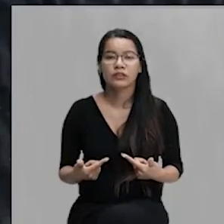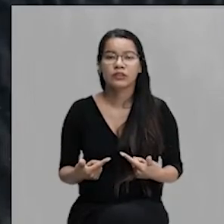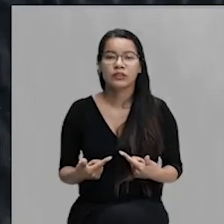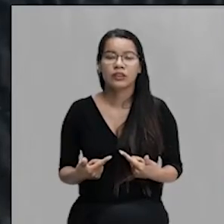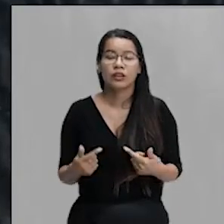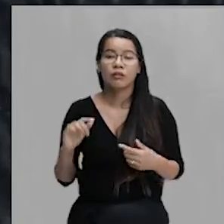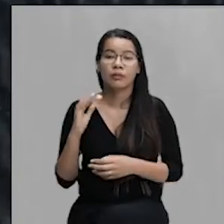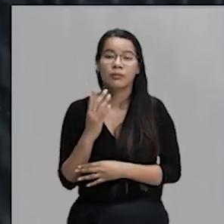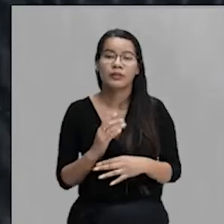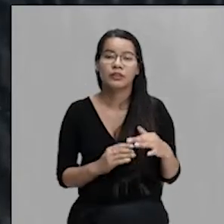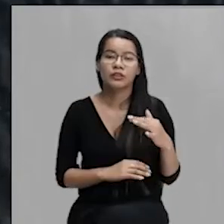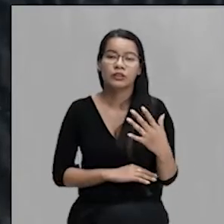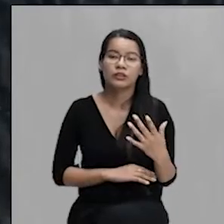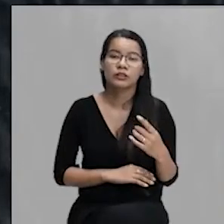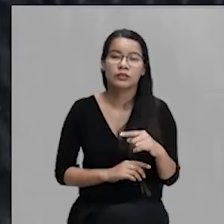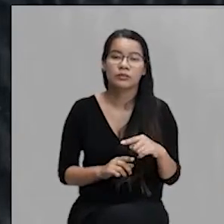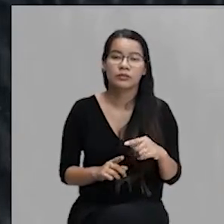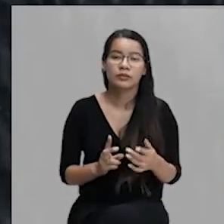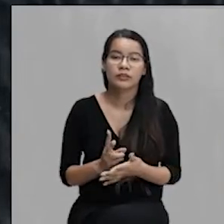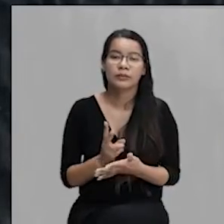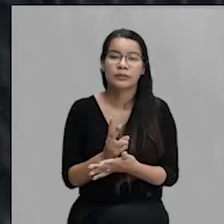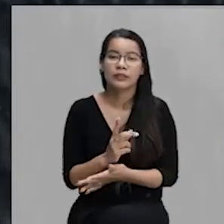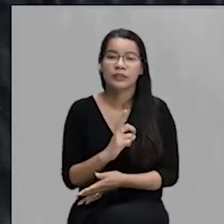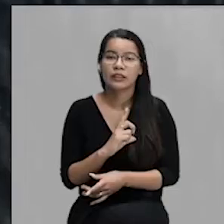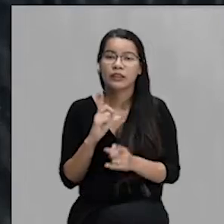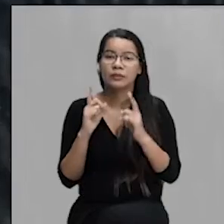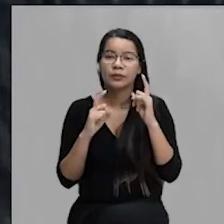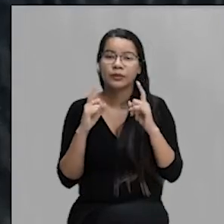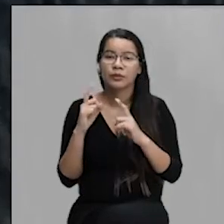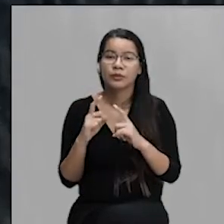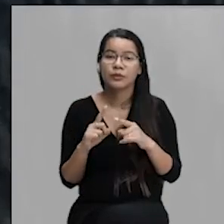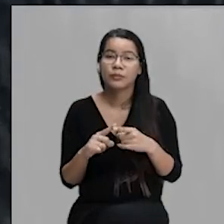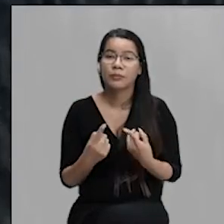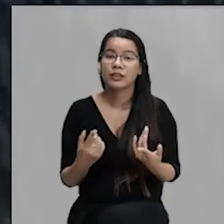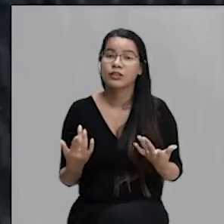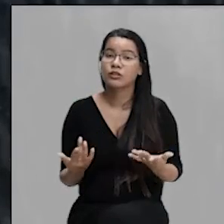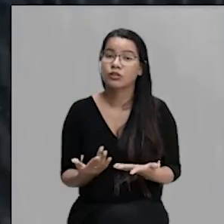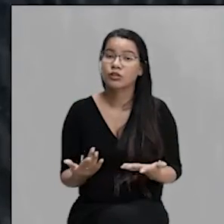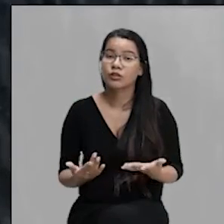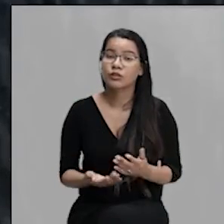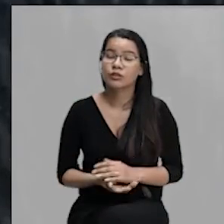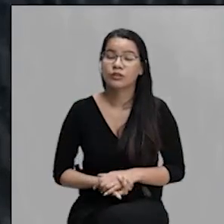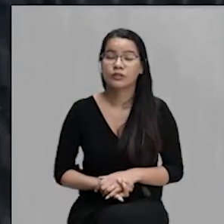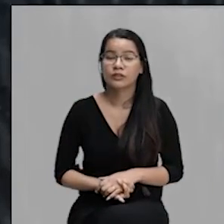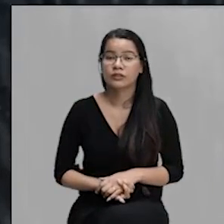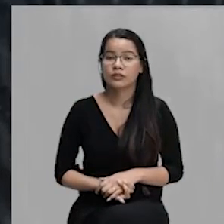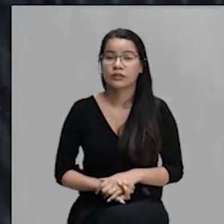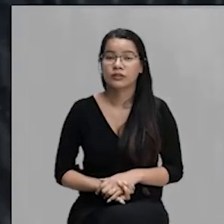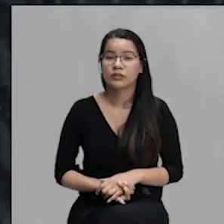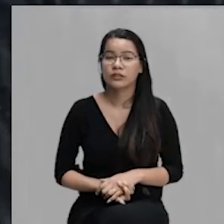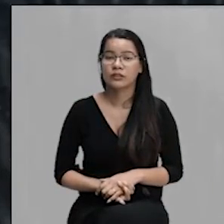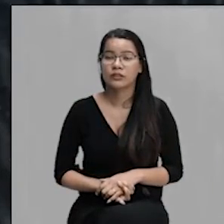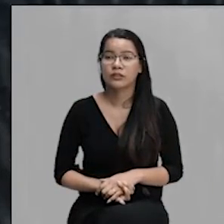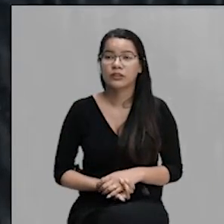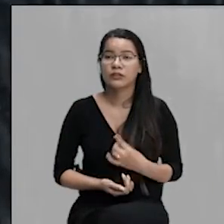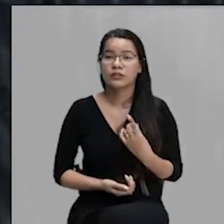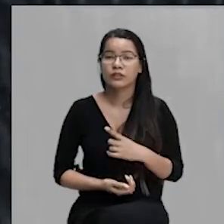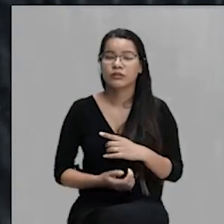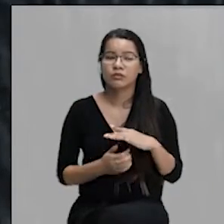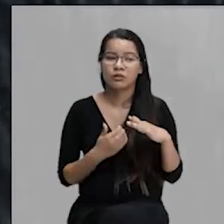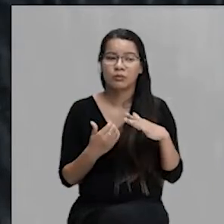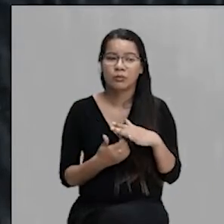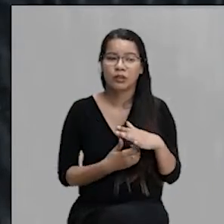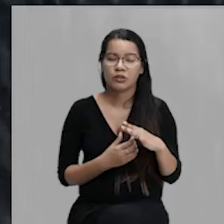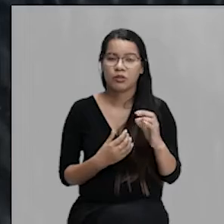outros menos, mas sempre existe a preocupação. Mas e a gente? A gente falou de empresa, falou de